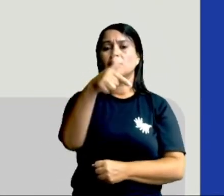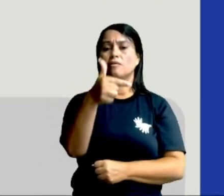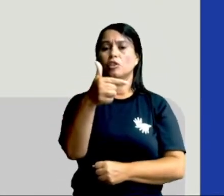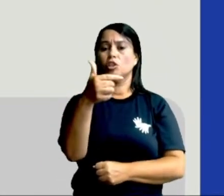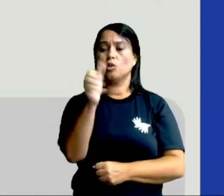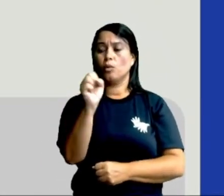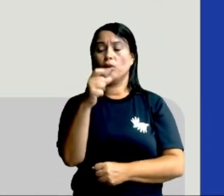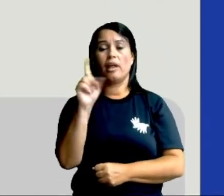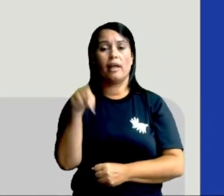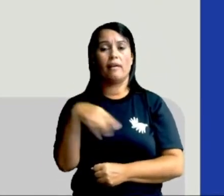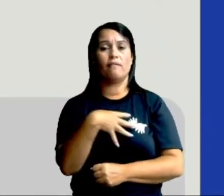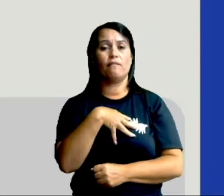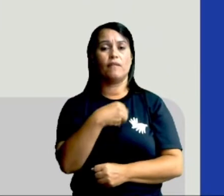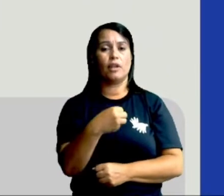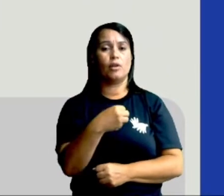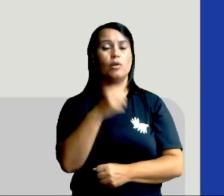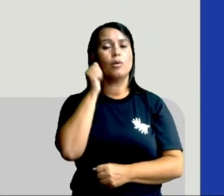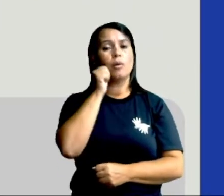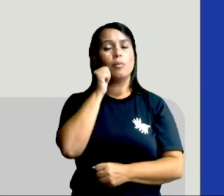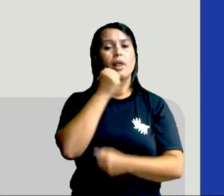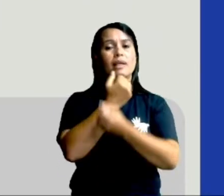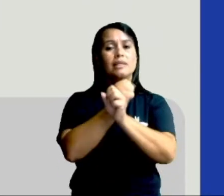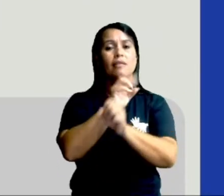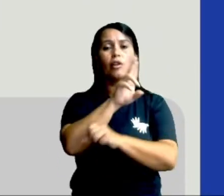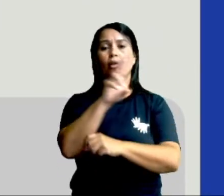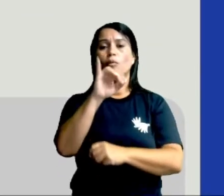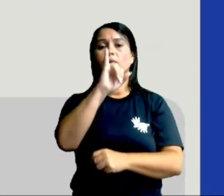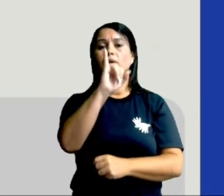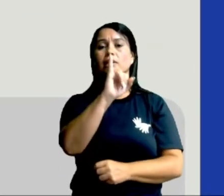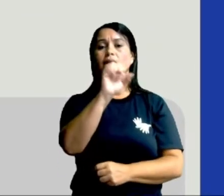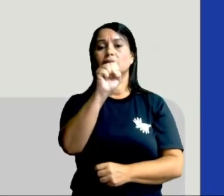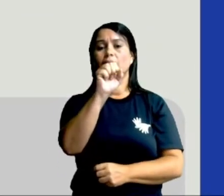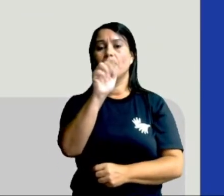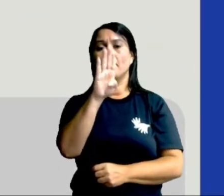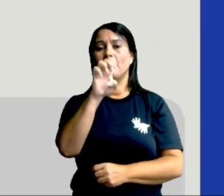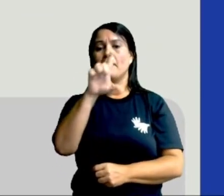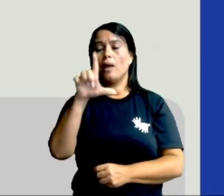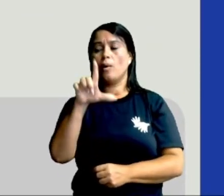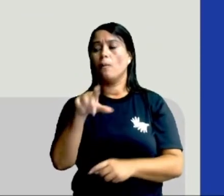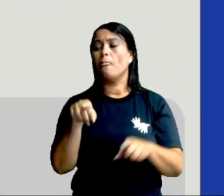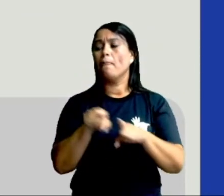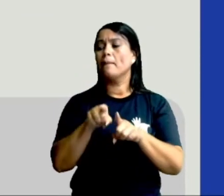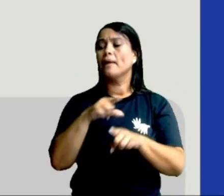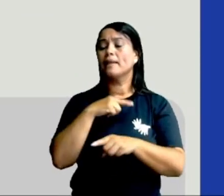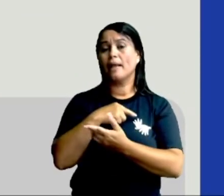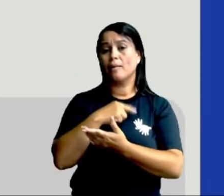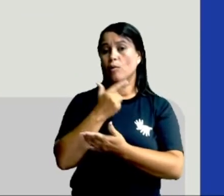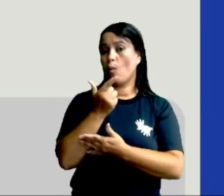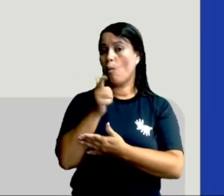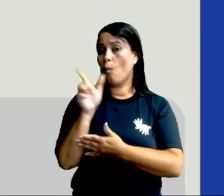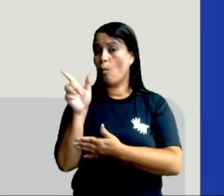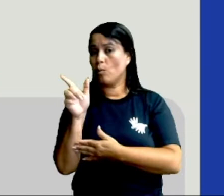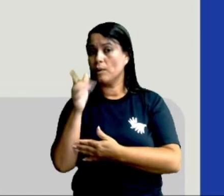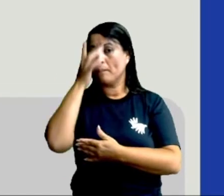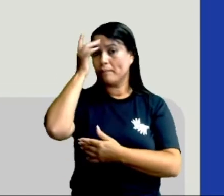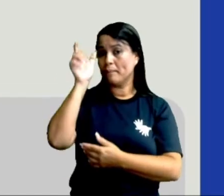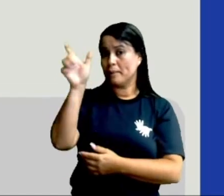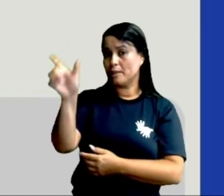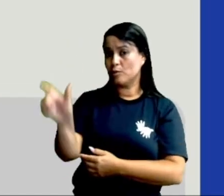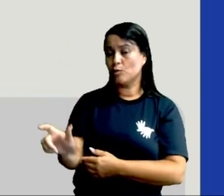filho de uma escrava chamada Isabel. Aqui também temos outro